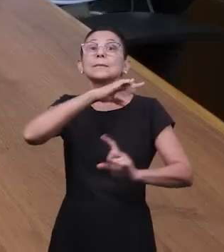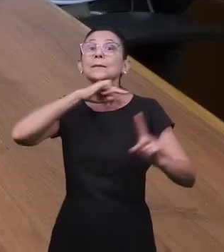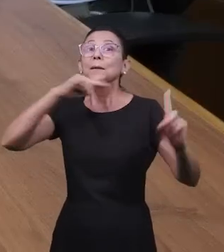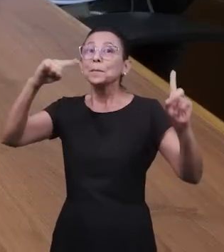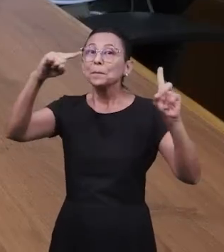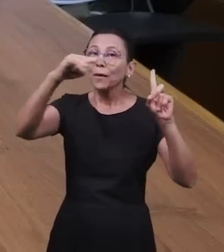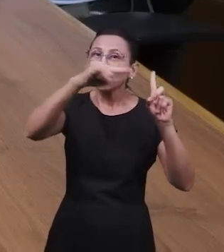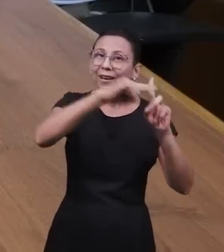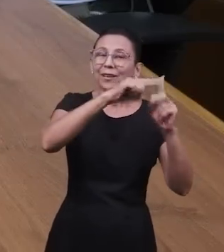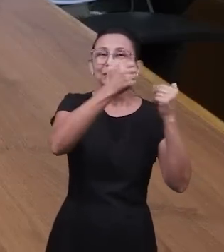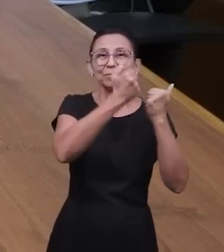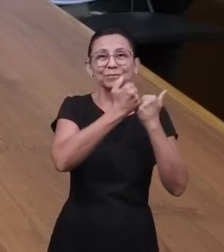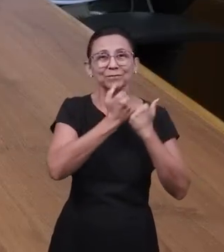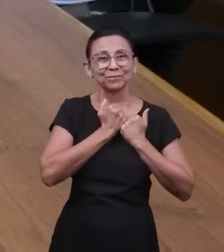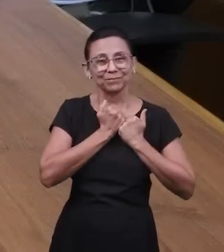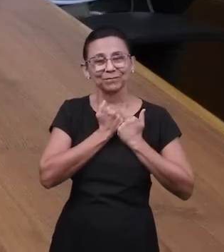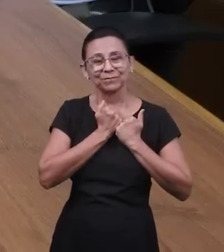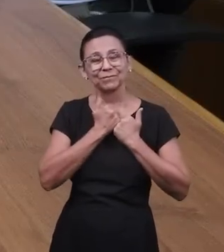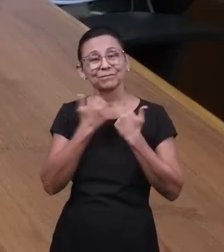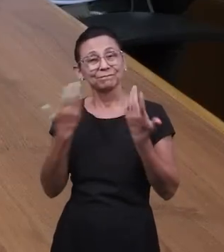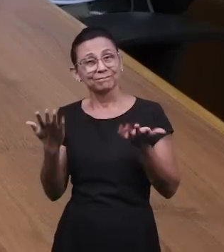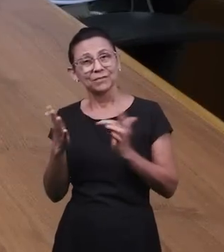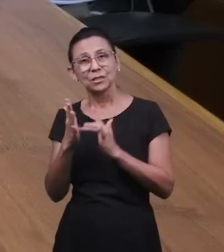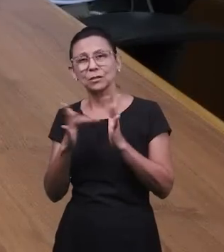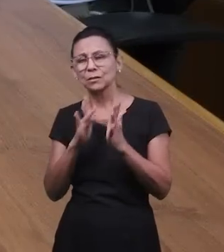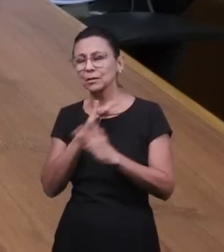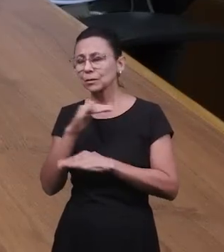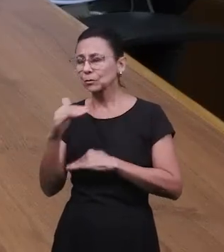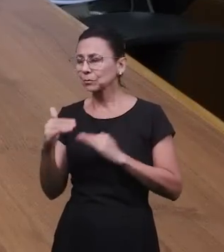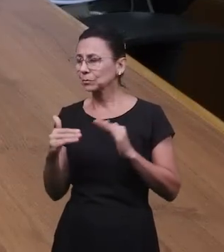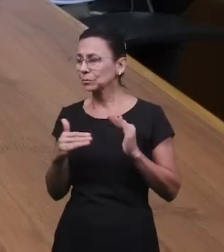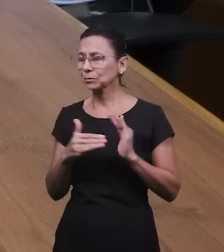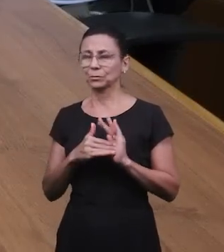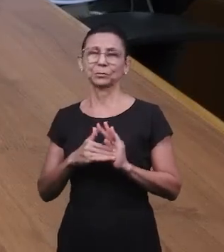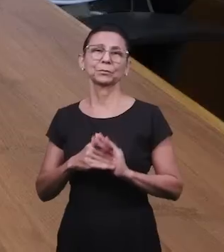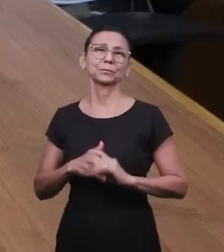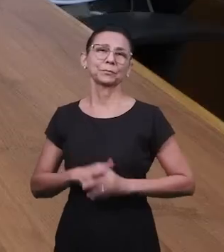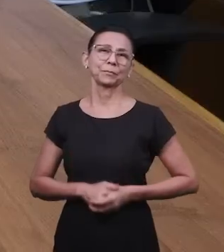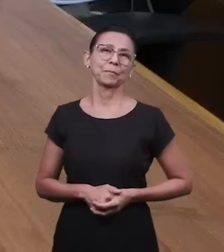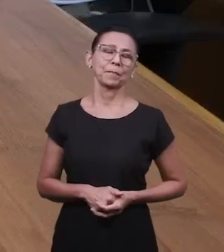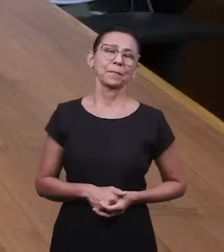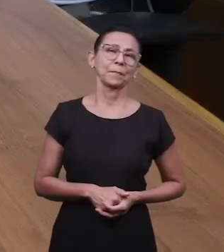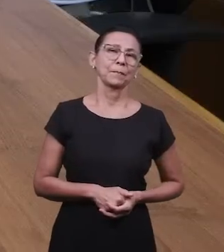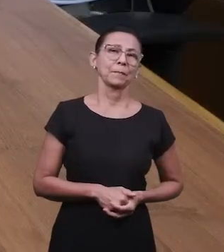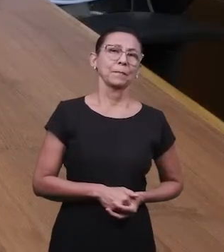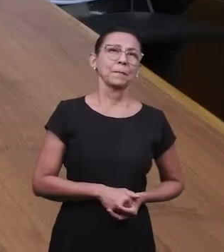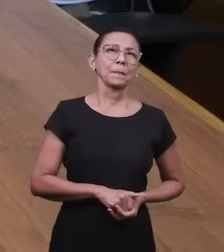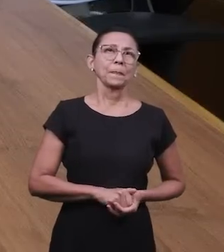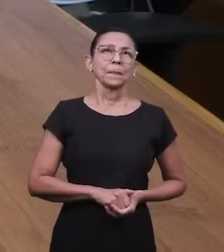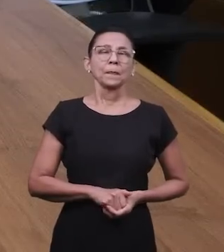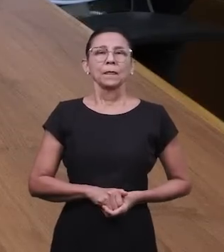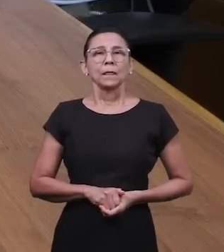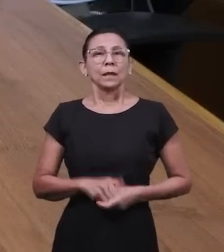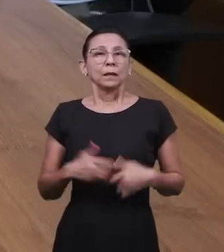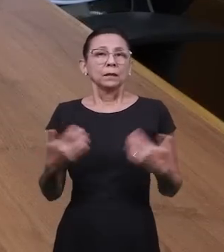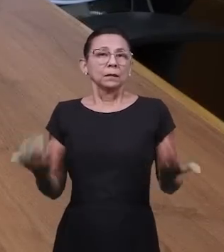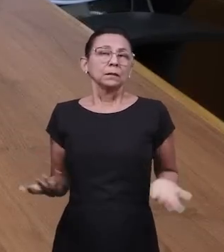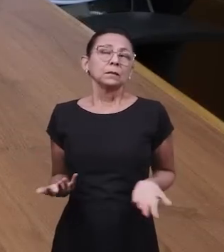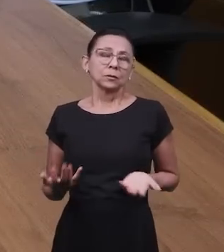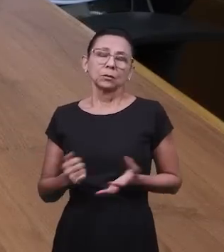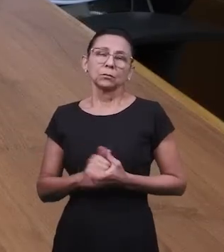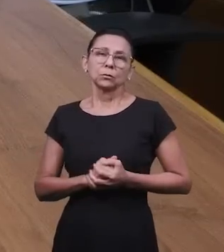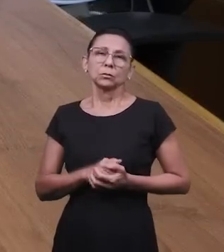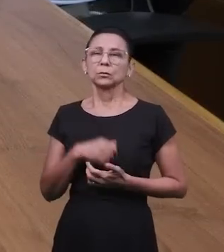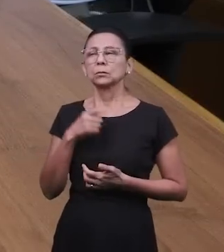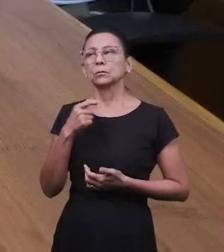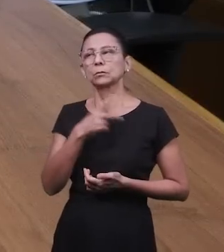ele. Então Jesus é tudo para nós. Então a igreja, ela olha para o pastor e ela não vê um super-homem. Ela sabe da